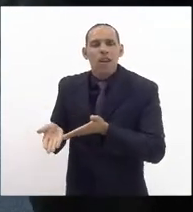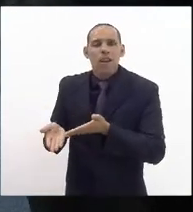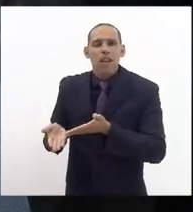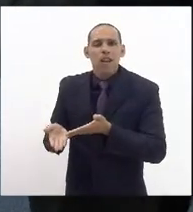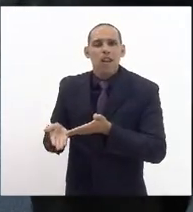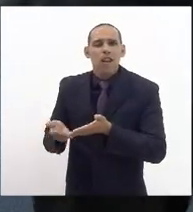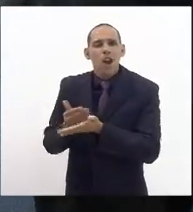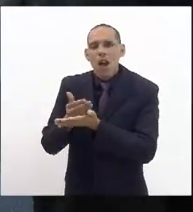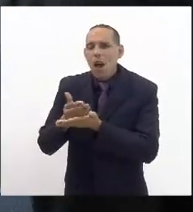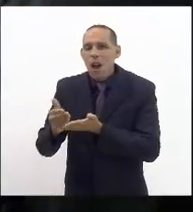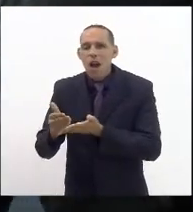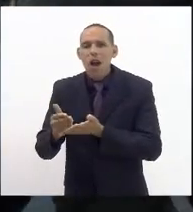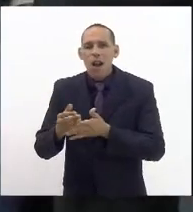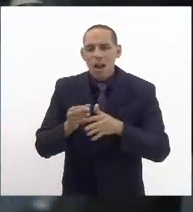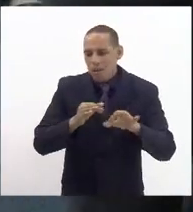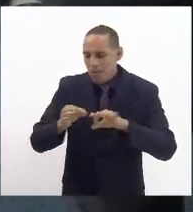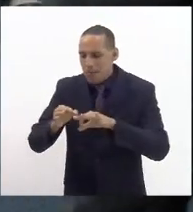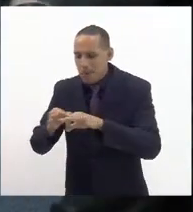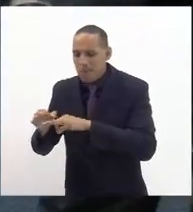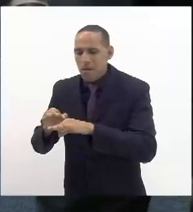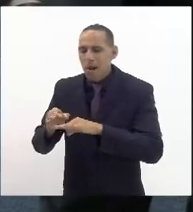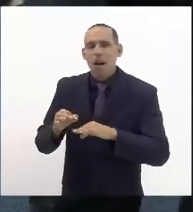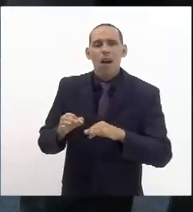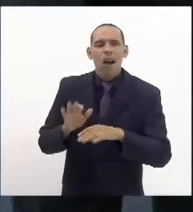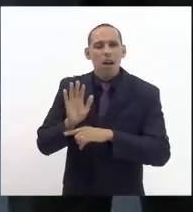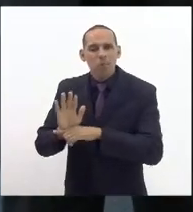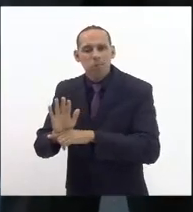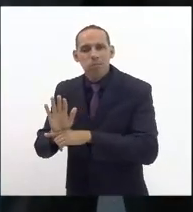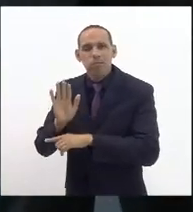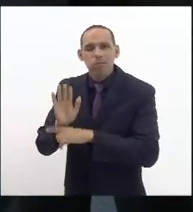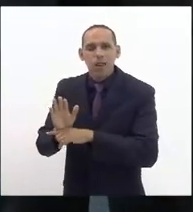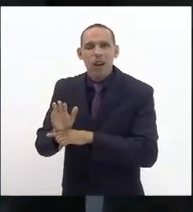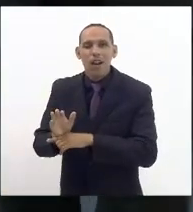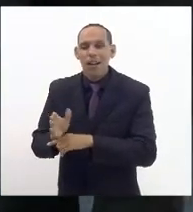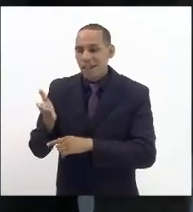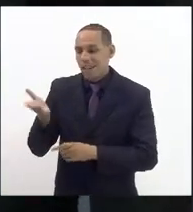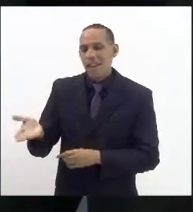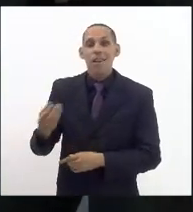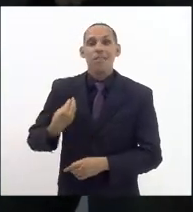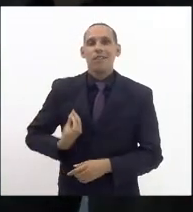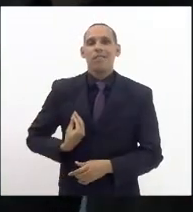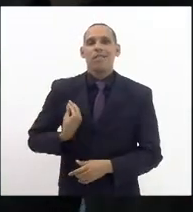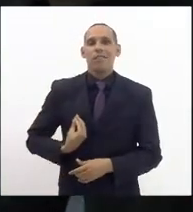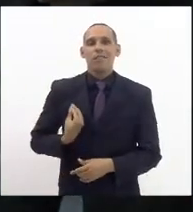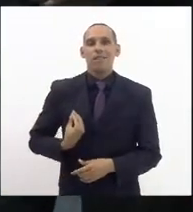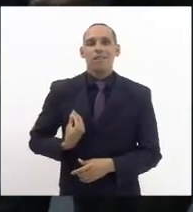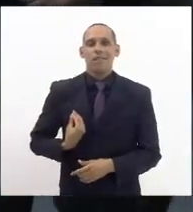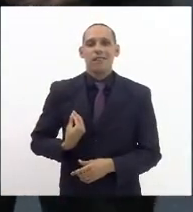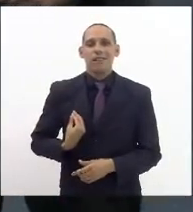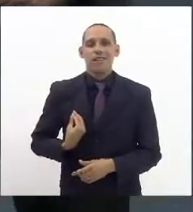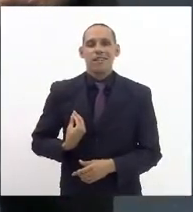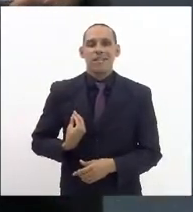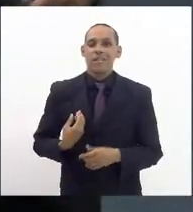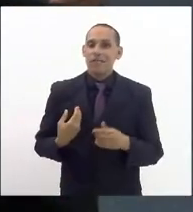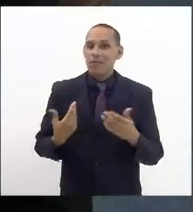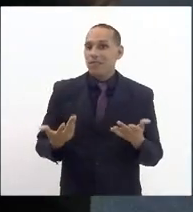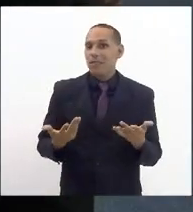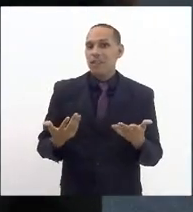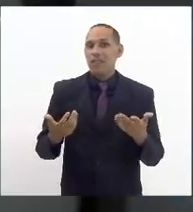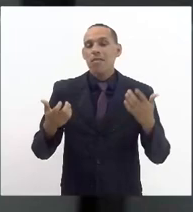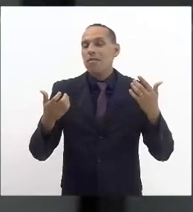os procedimentos necessários, e com isso o rapaz estava vivo. O que eu quero dizer com